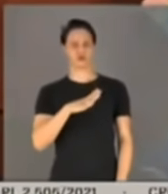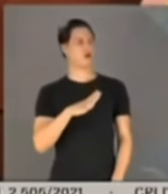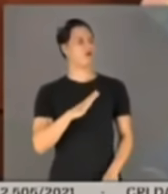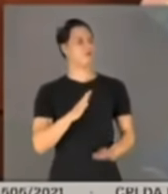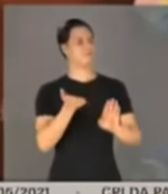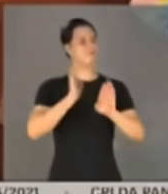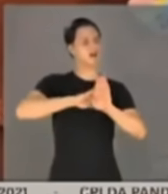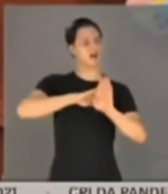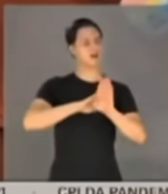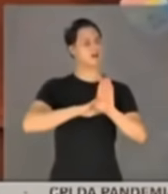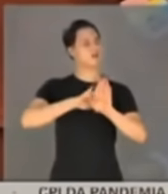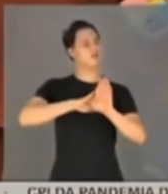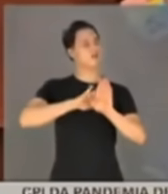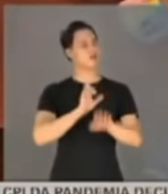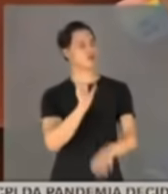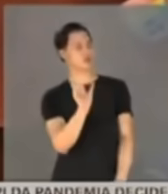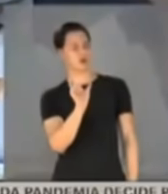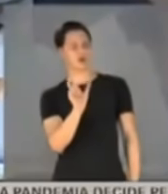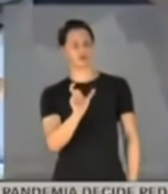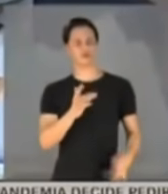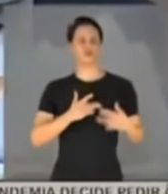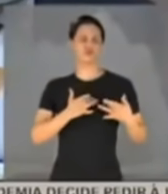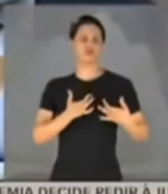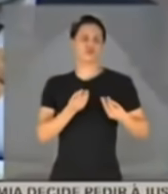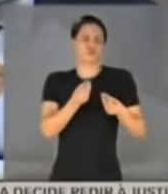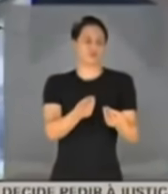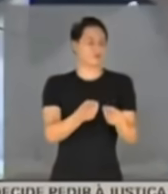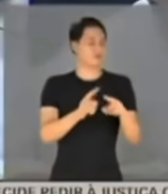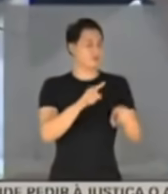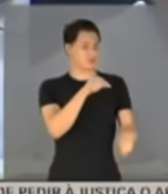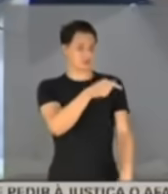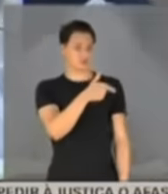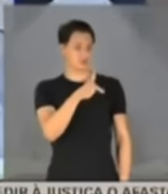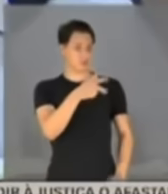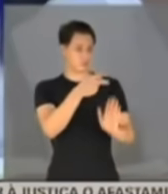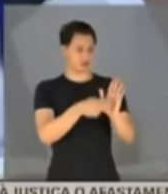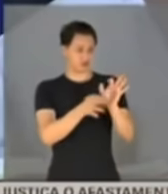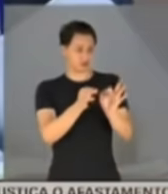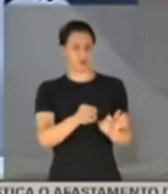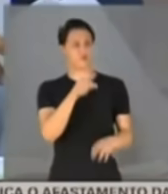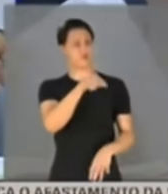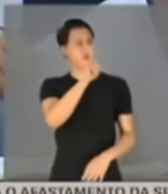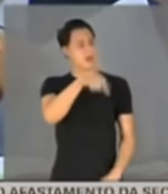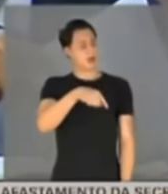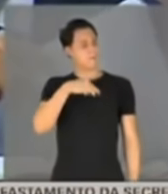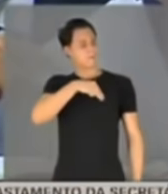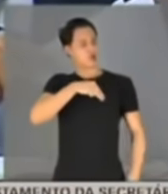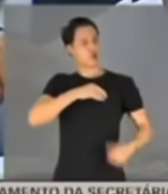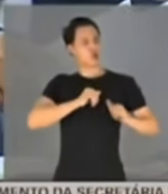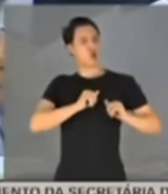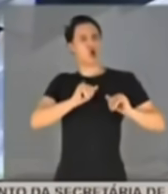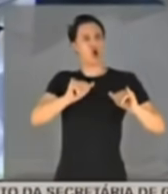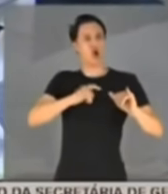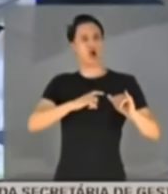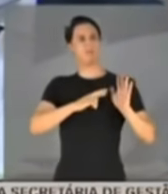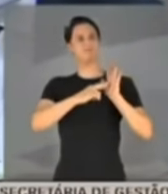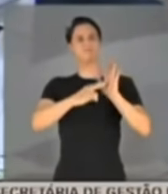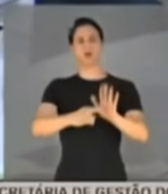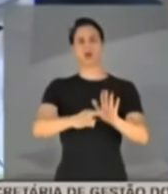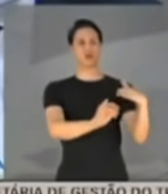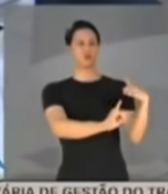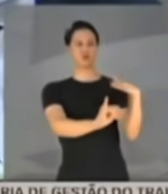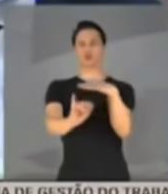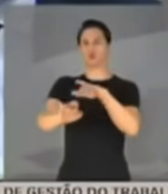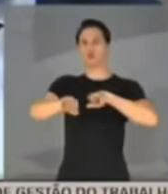doação. O senhor é um consultor que não tem um projeto apresentado. É um missionário que se apresenta como representante de várias instituições que